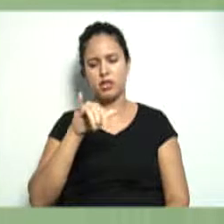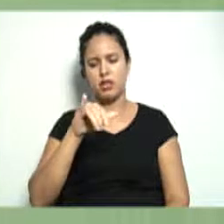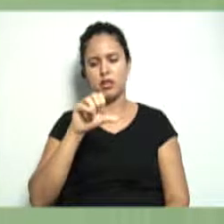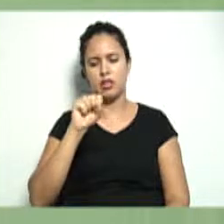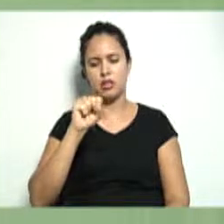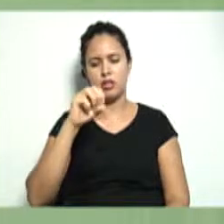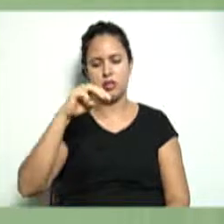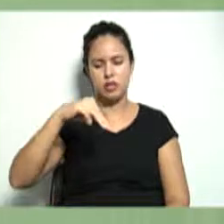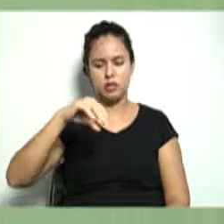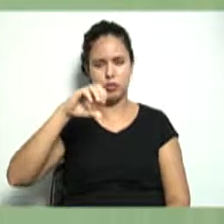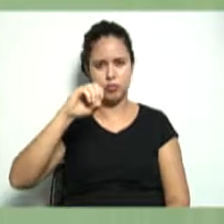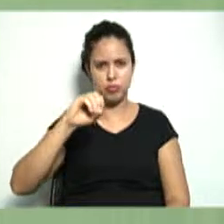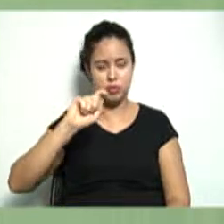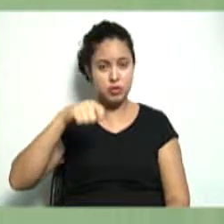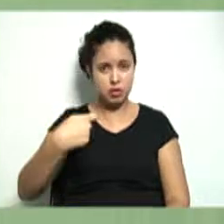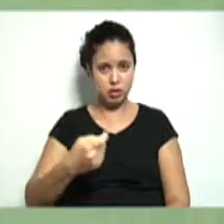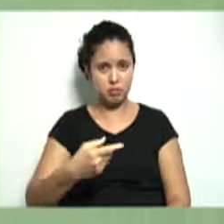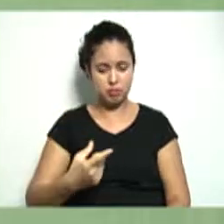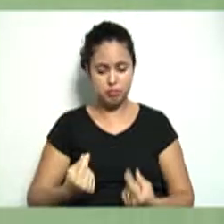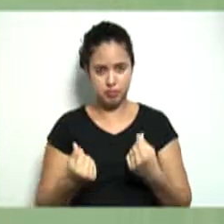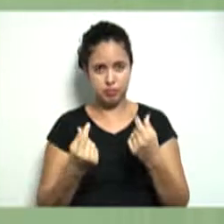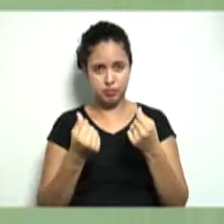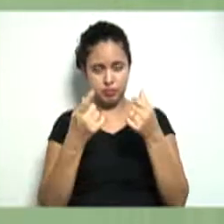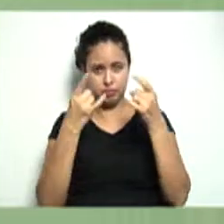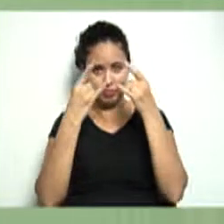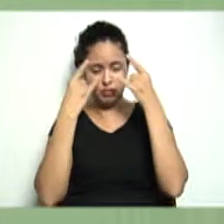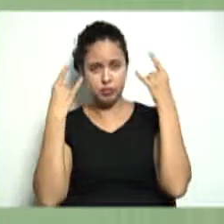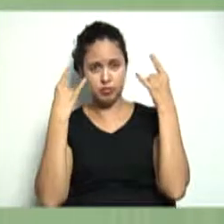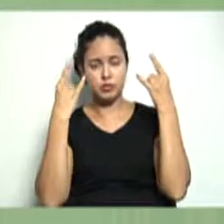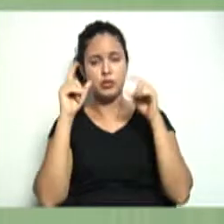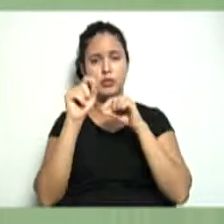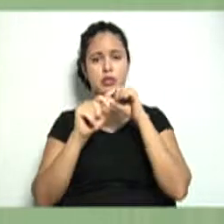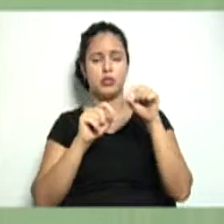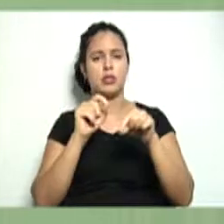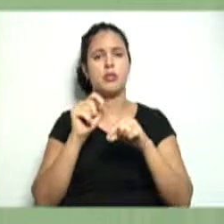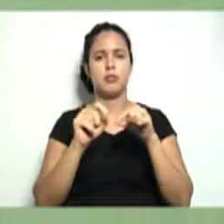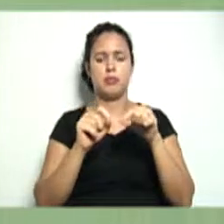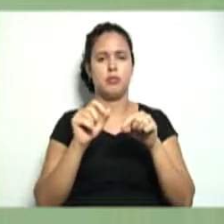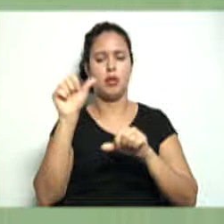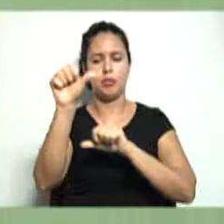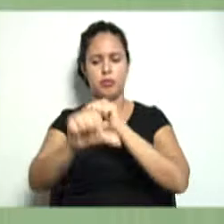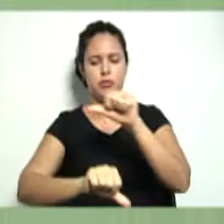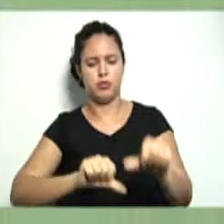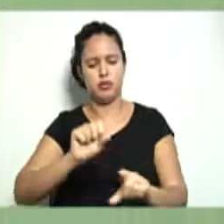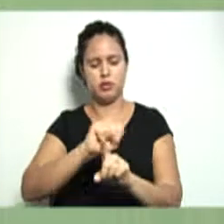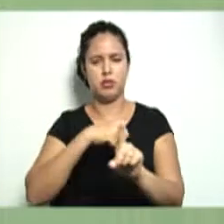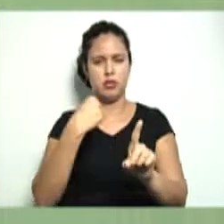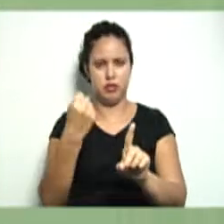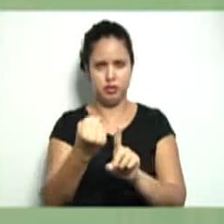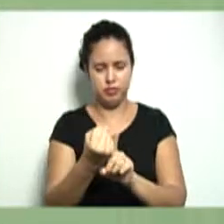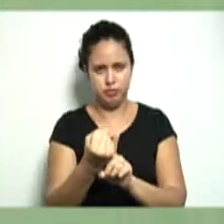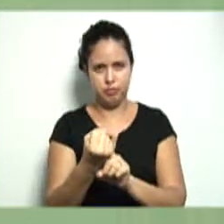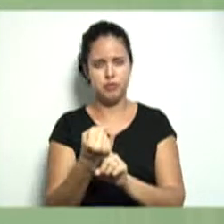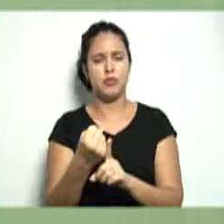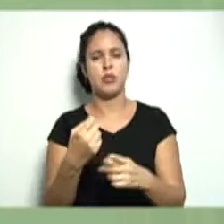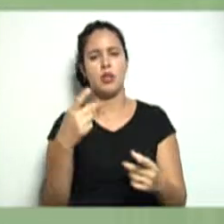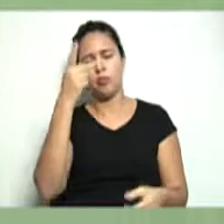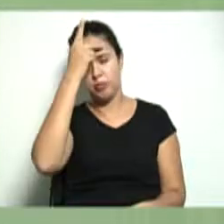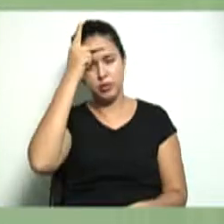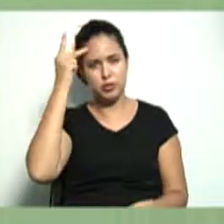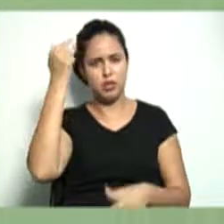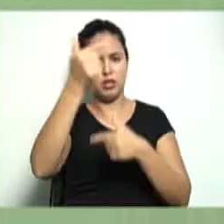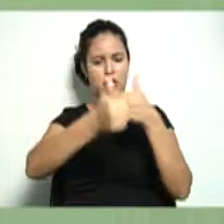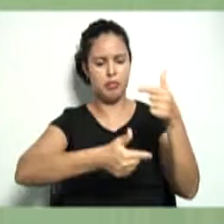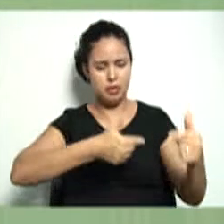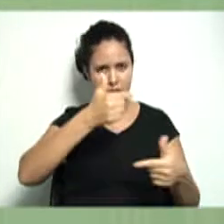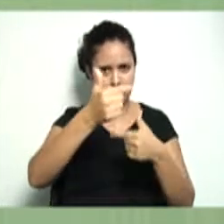capitalista é voltado à produção de bens com valor de troca, que serão fabricados em excesso e trocados por dinheiro. Isso aqui a